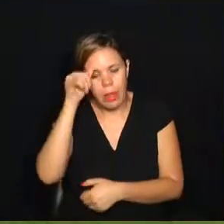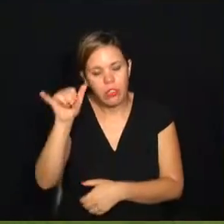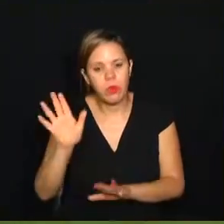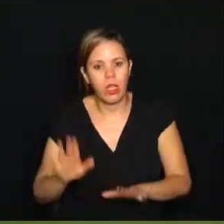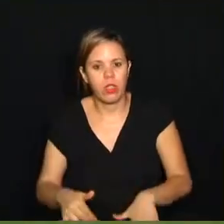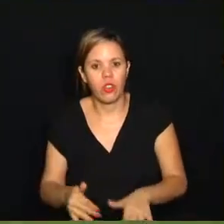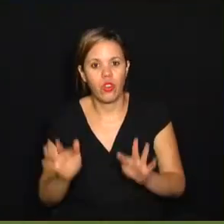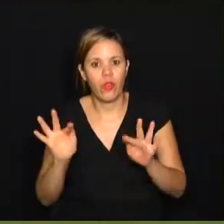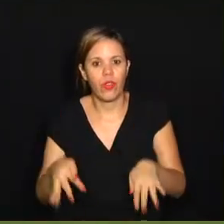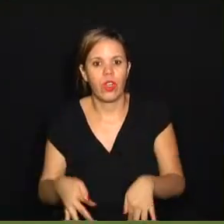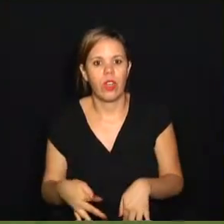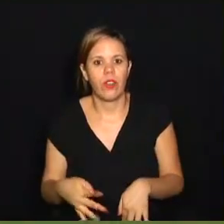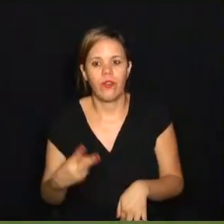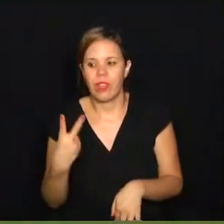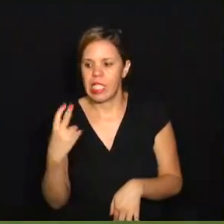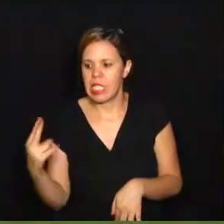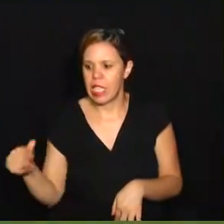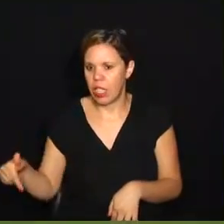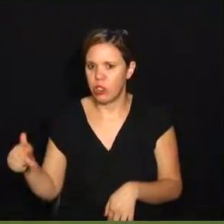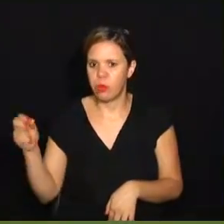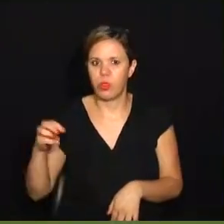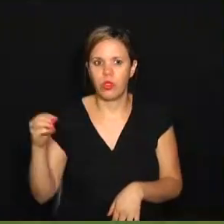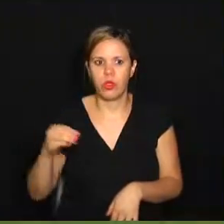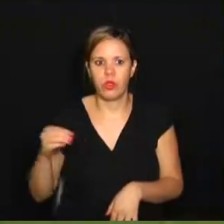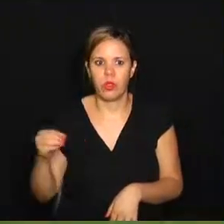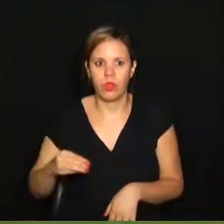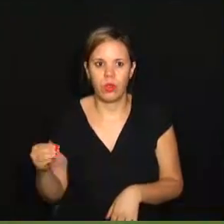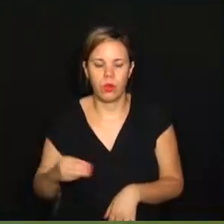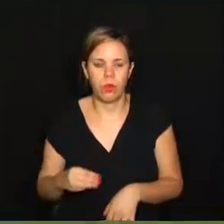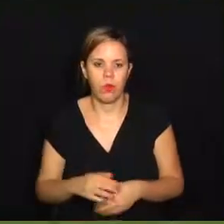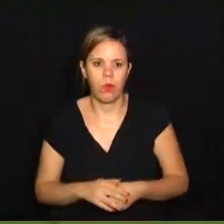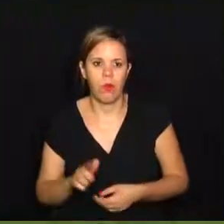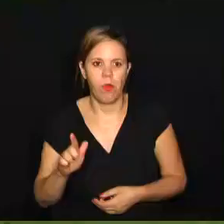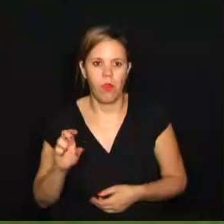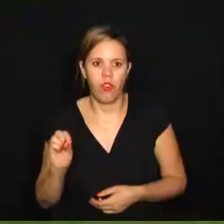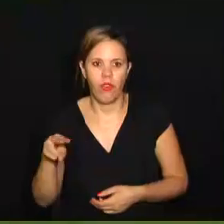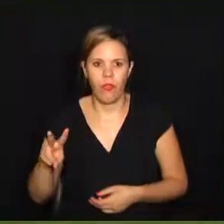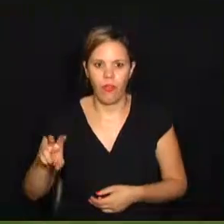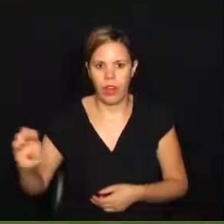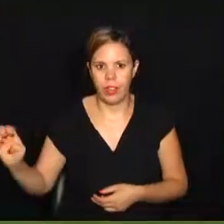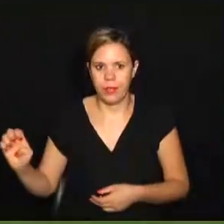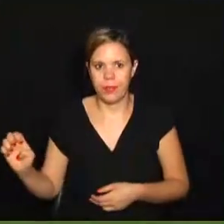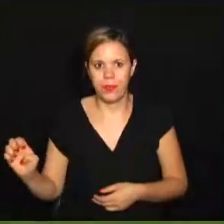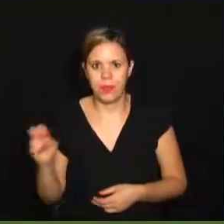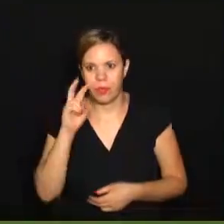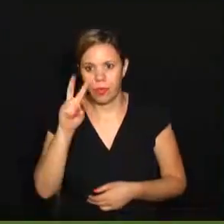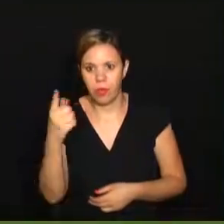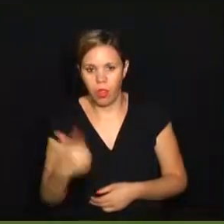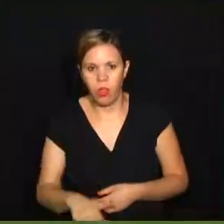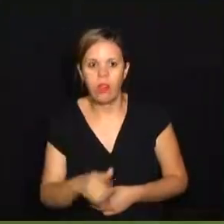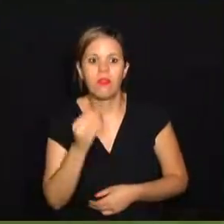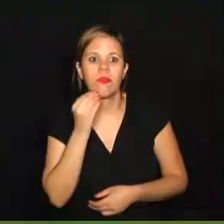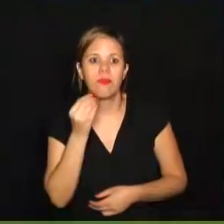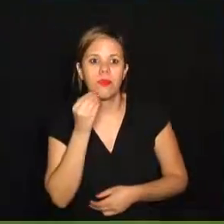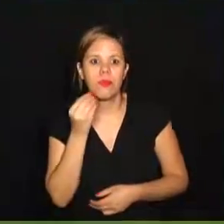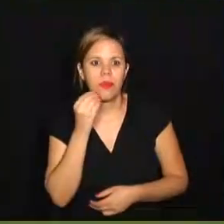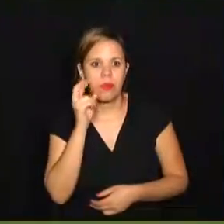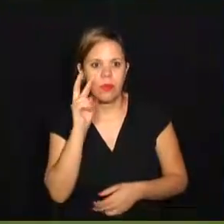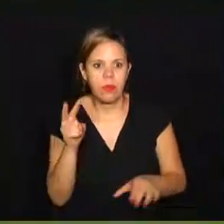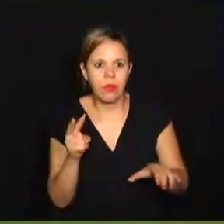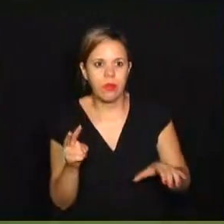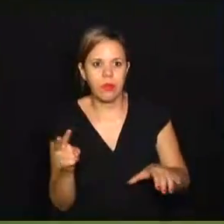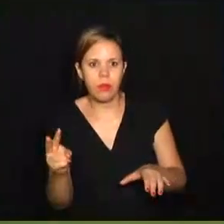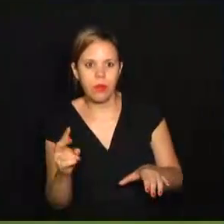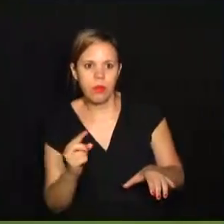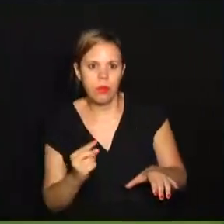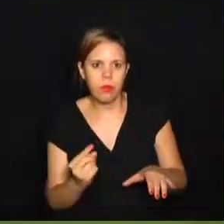etapa final, aos 27 minutos, o garçom Giovani, dentro da área, viu mais uma vez Júnior Todinho, que só